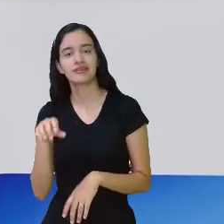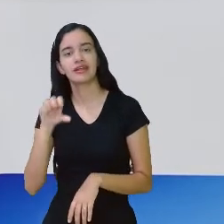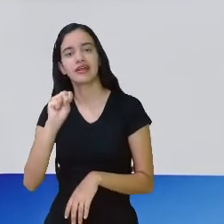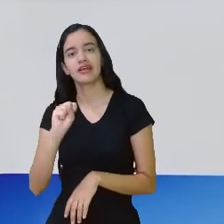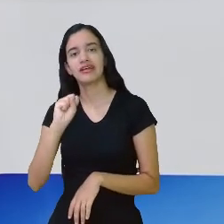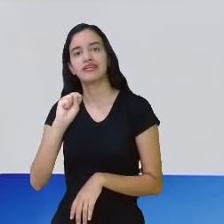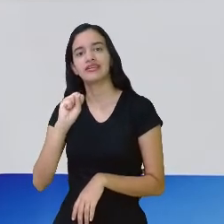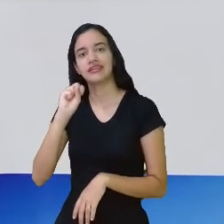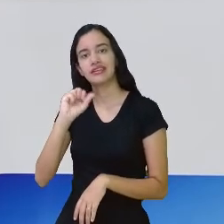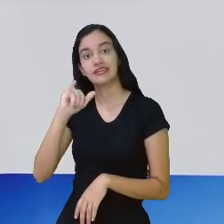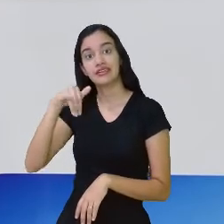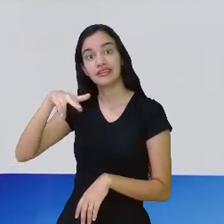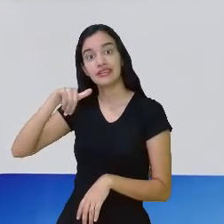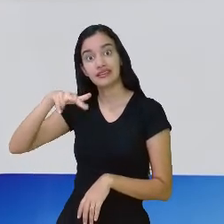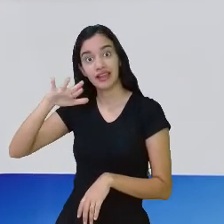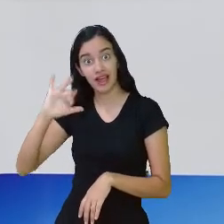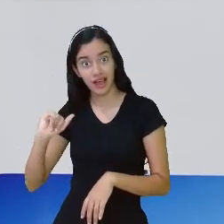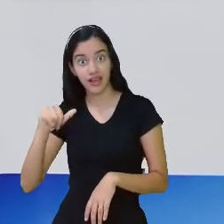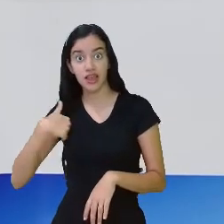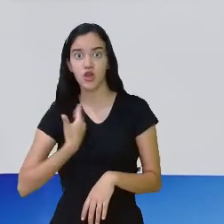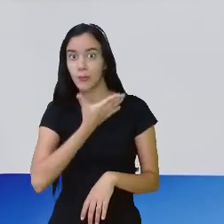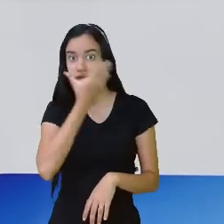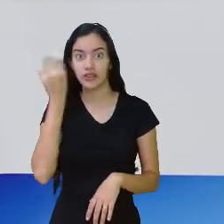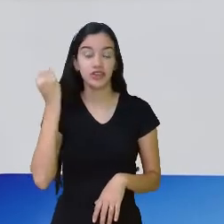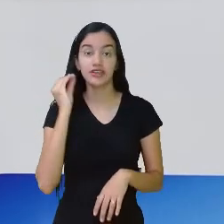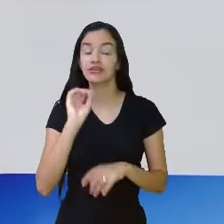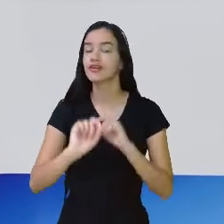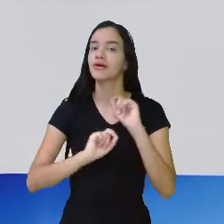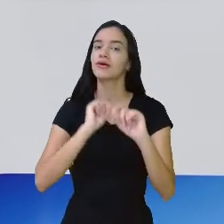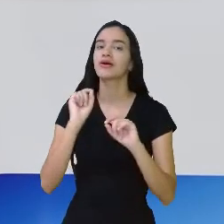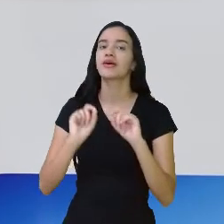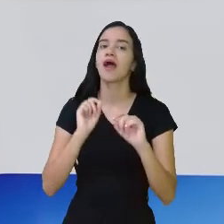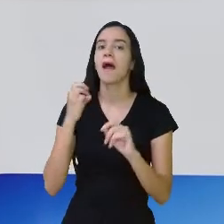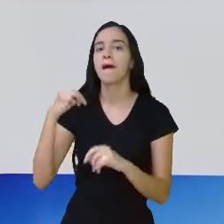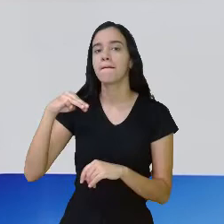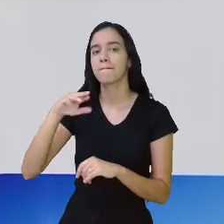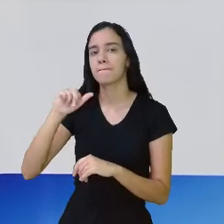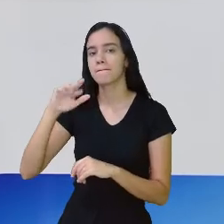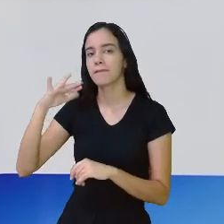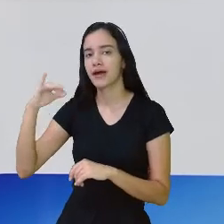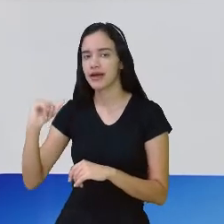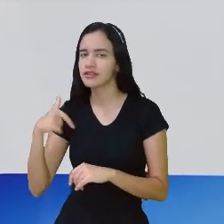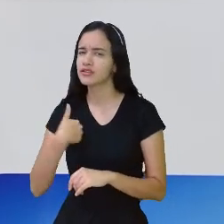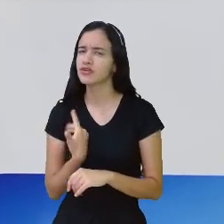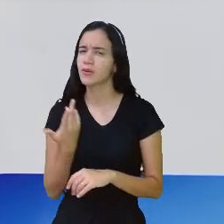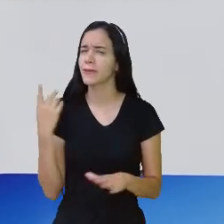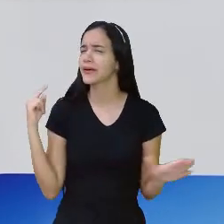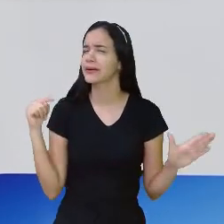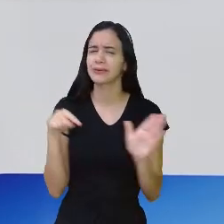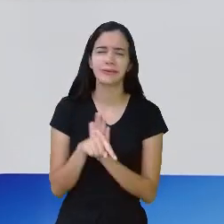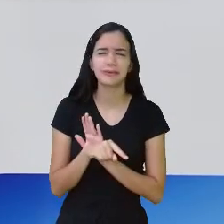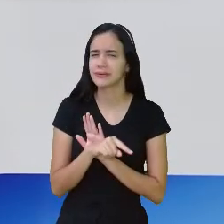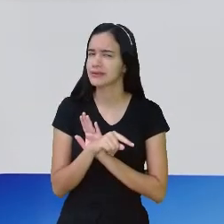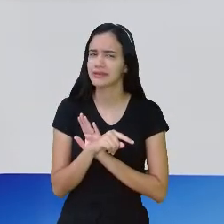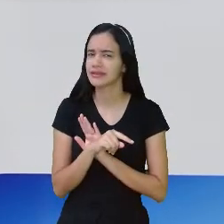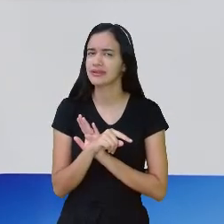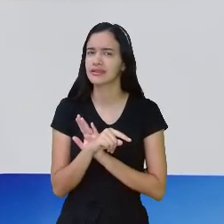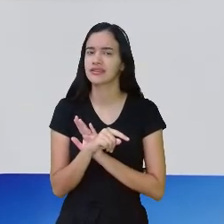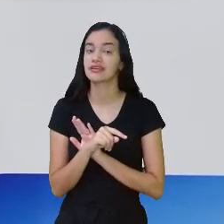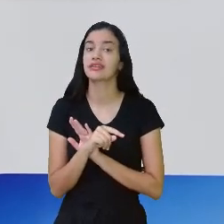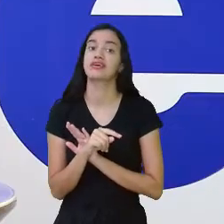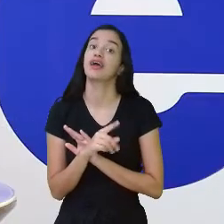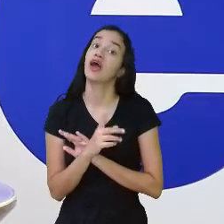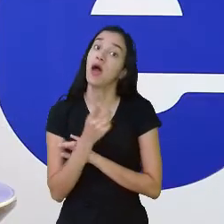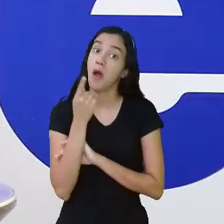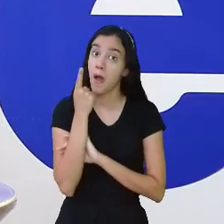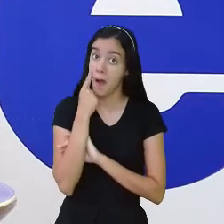professora Eli. E não podia esquecer, claro, Márcia não falou. Será que não perguntaram por ele, hein, Márcia? Foi isso?